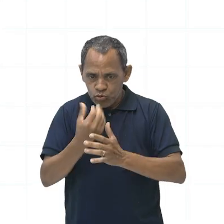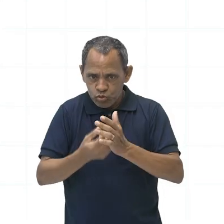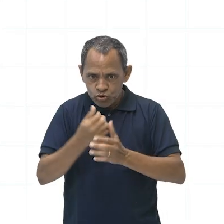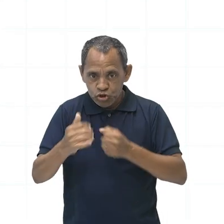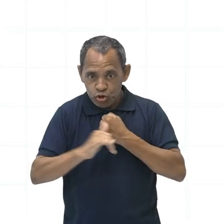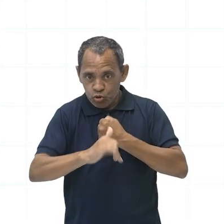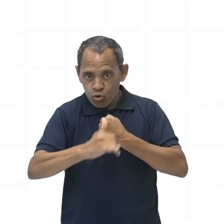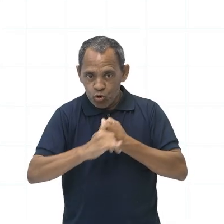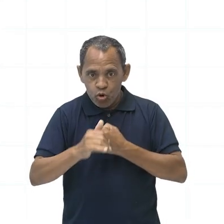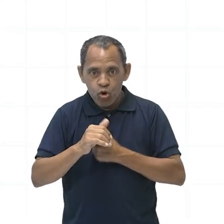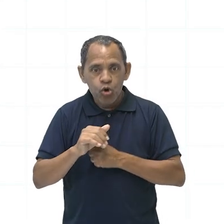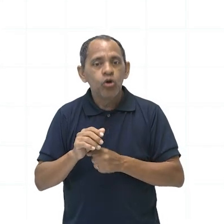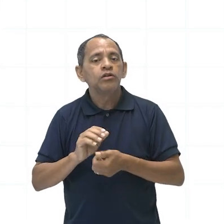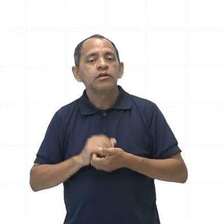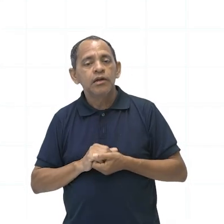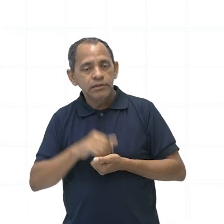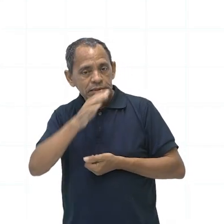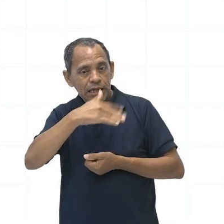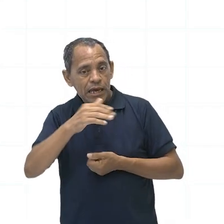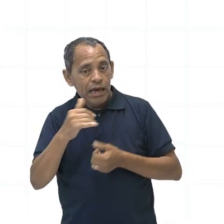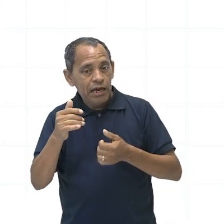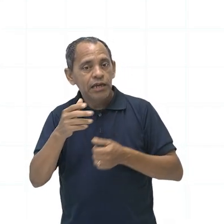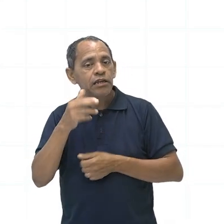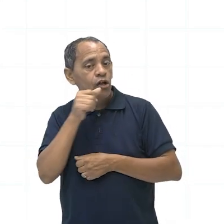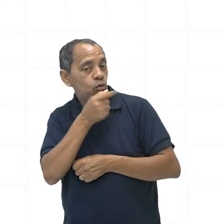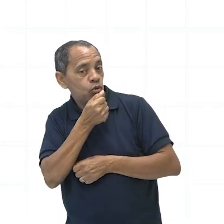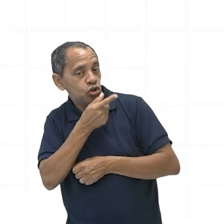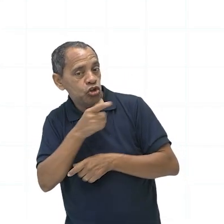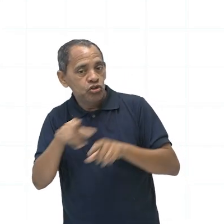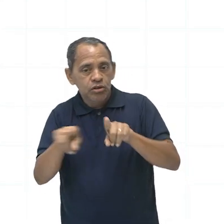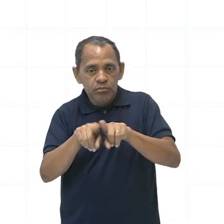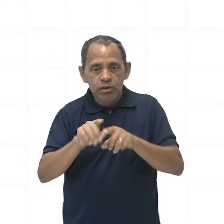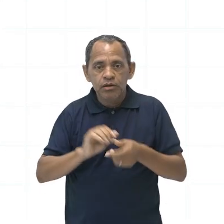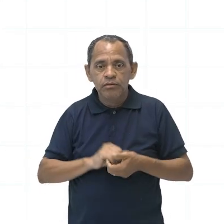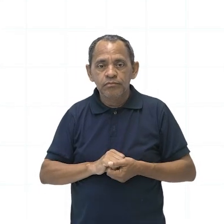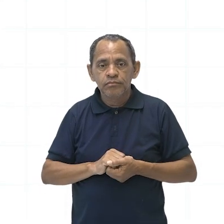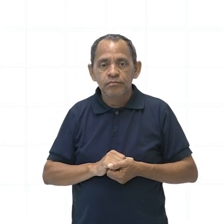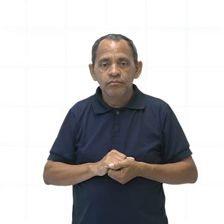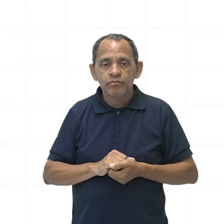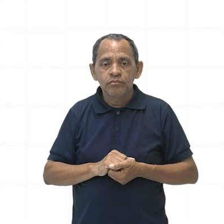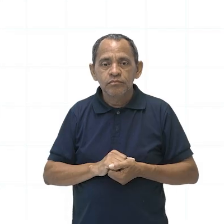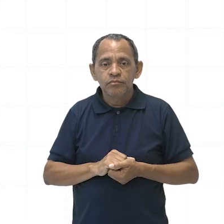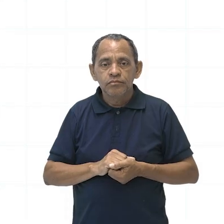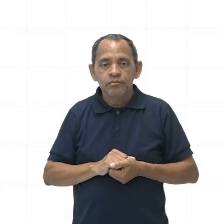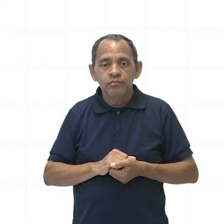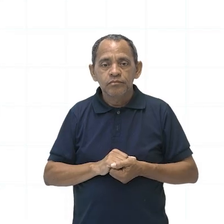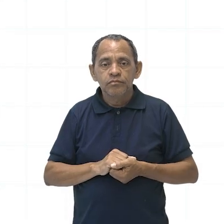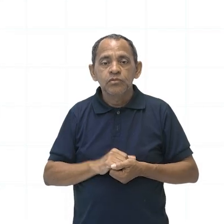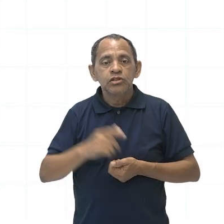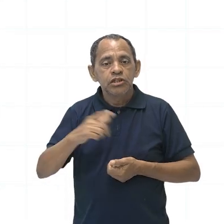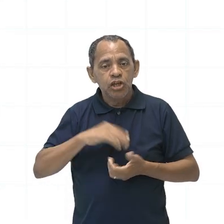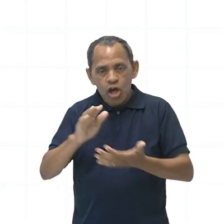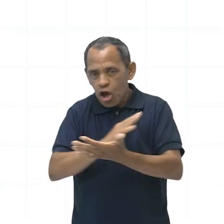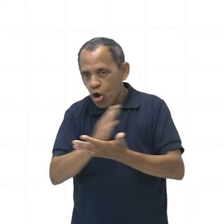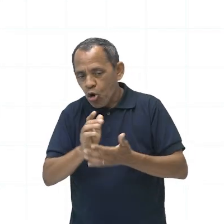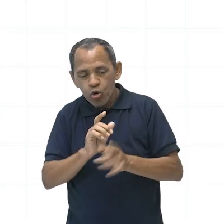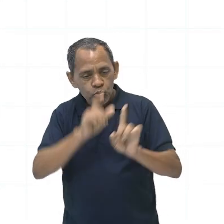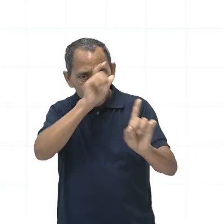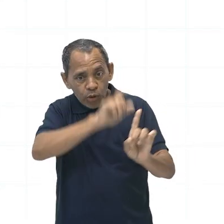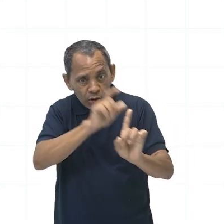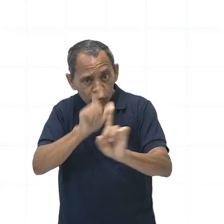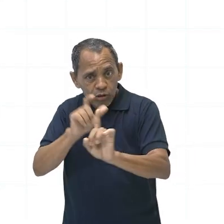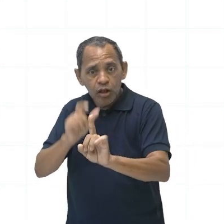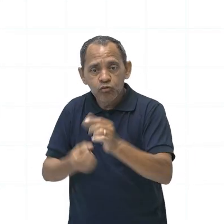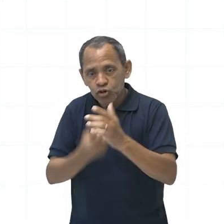mais humorístico. Nem por isso menos reflexivas sobre a sociedade, tá, gente? Mas mais humorístico. Ele tem alguns personagens que